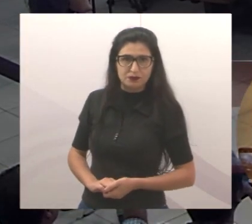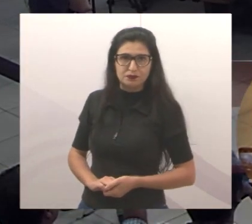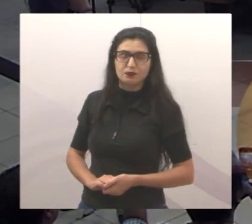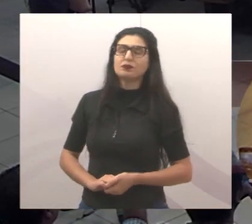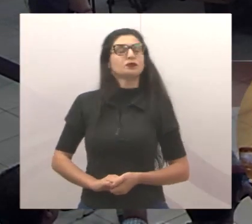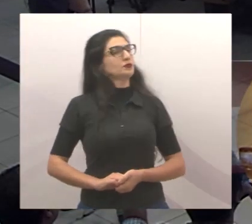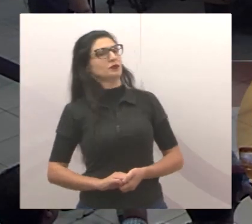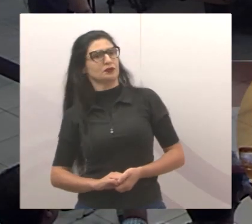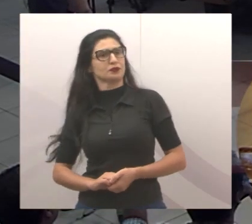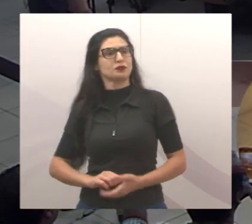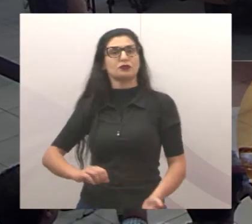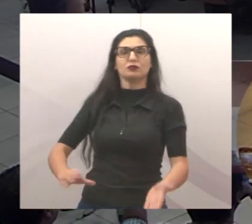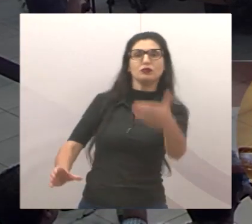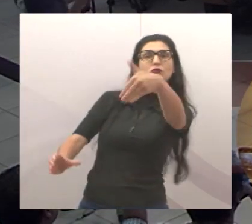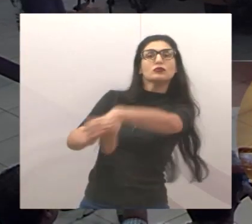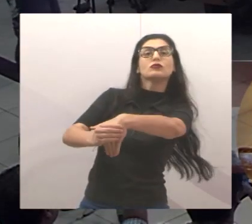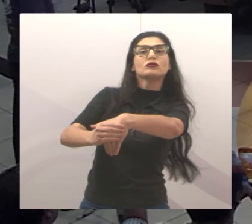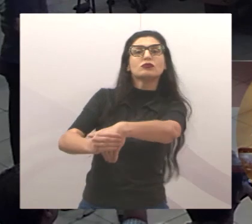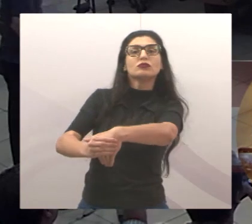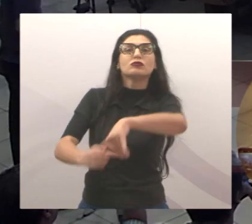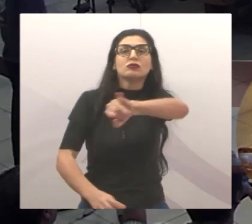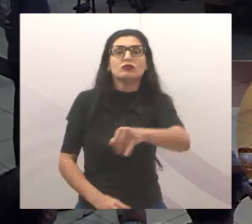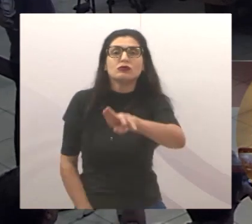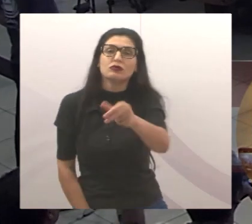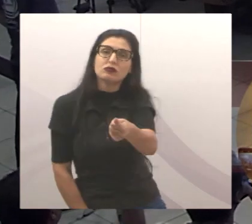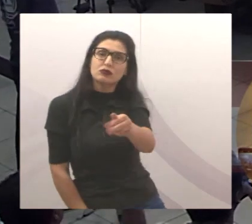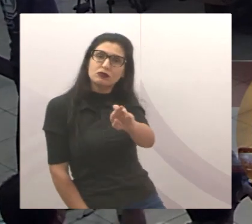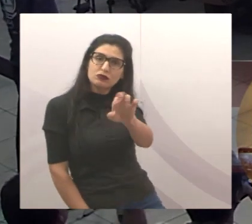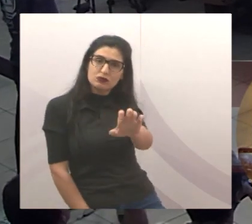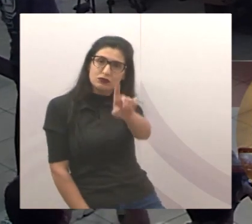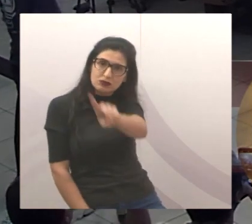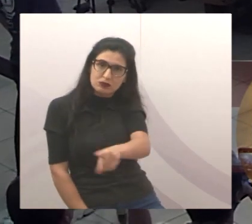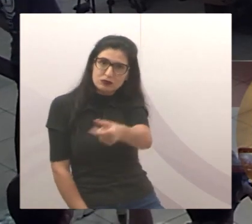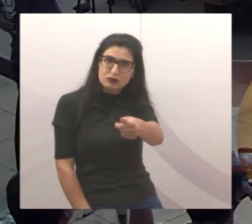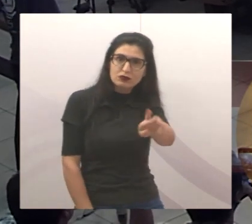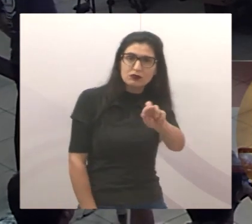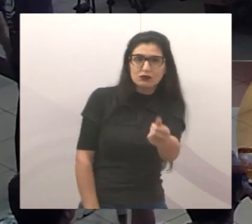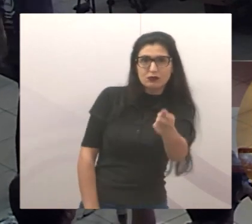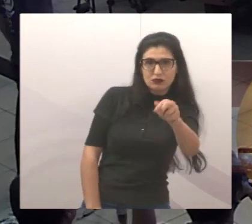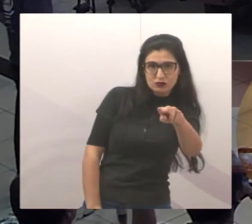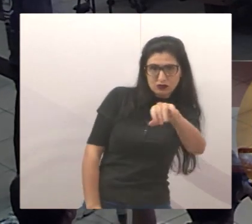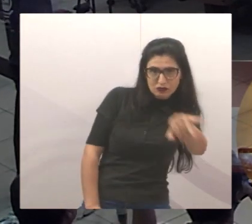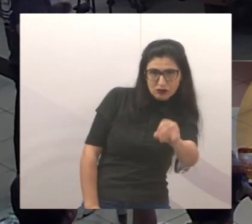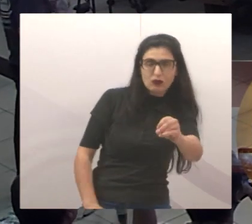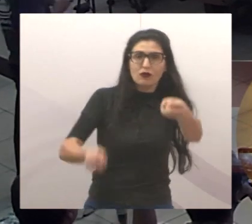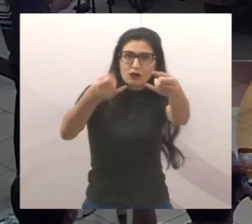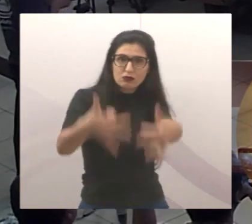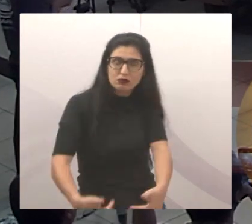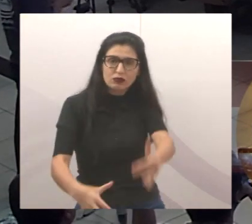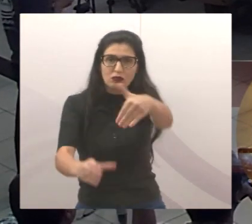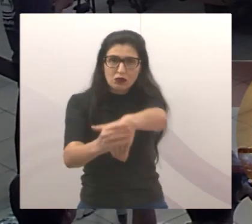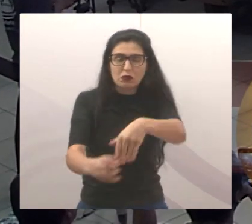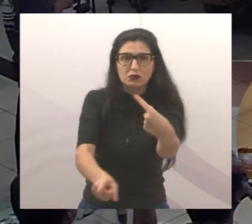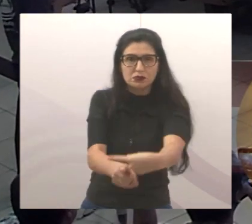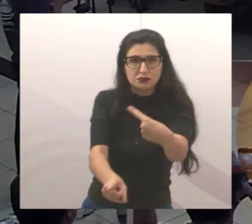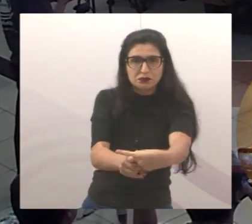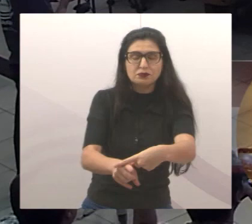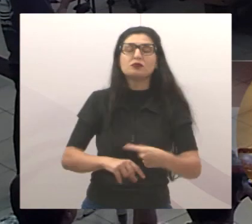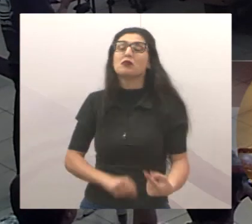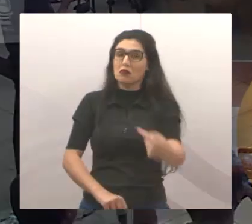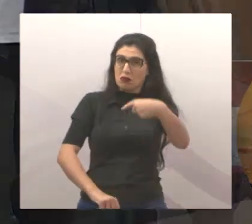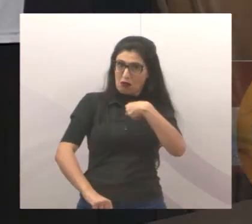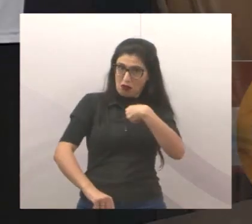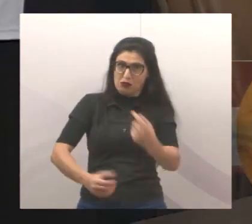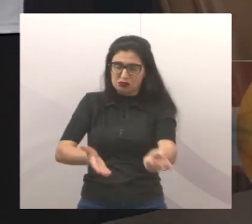Como vota o vereador Juarez Araújo? Só justificando meu voto, eu até fiz aqui